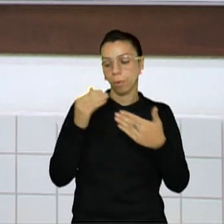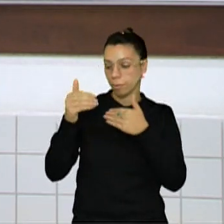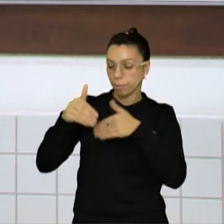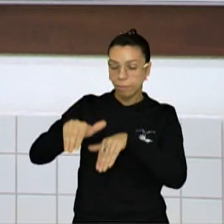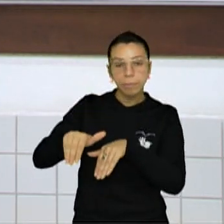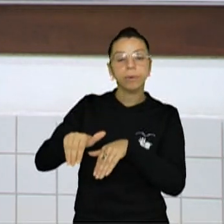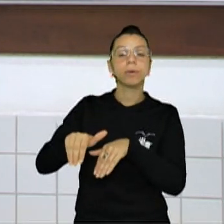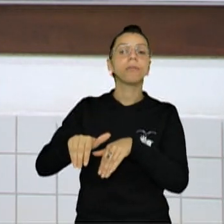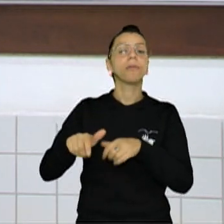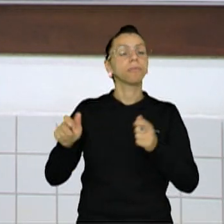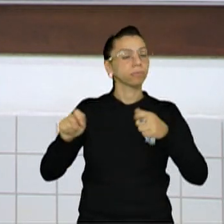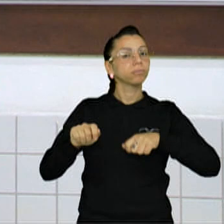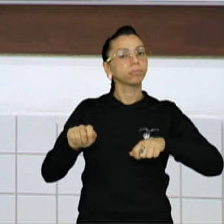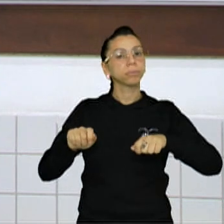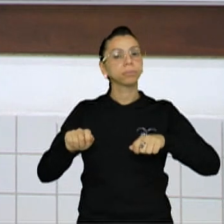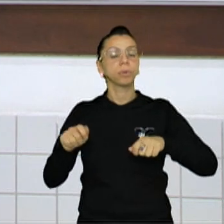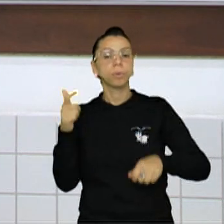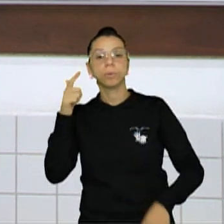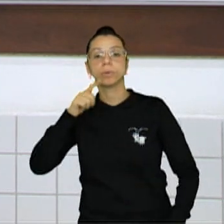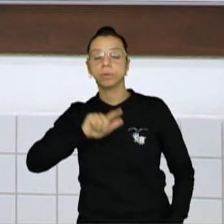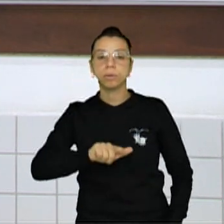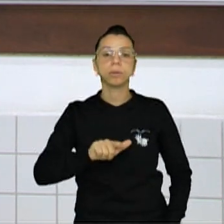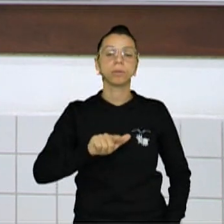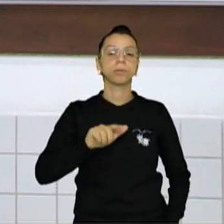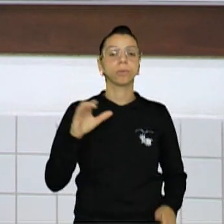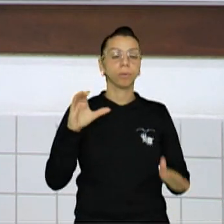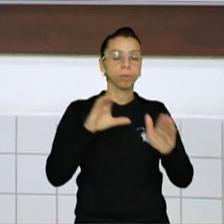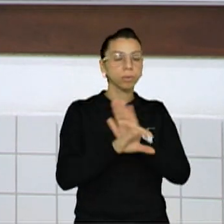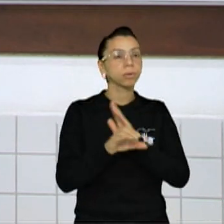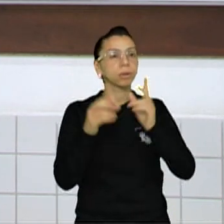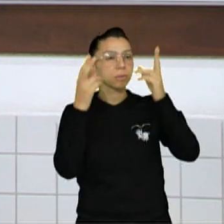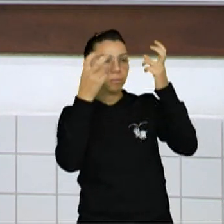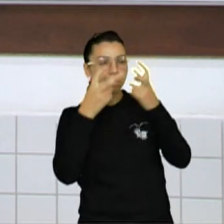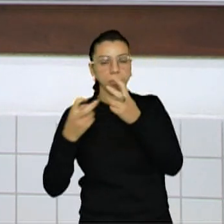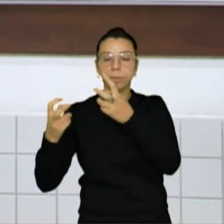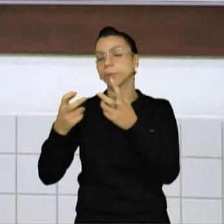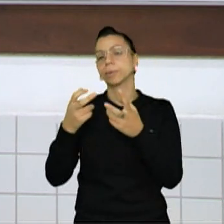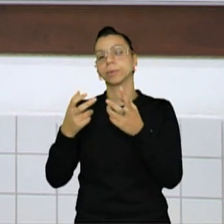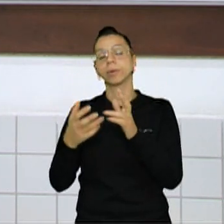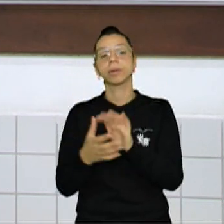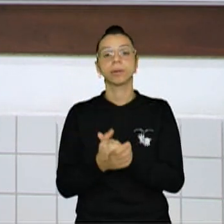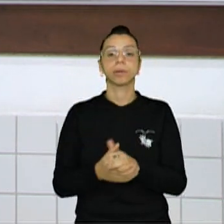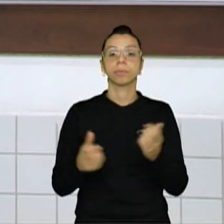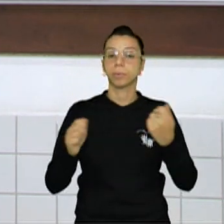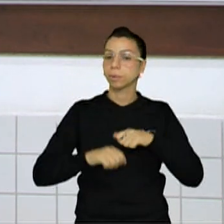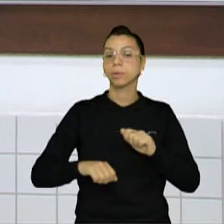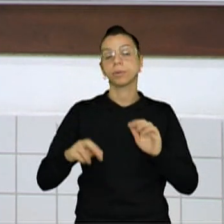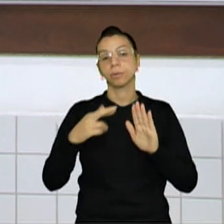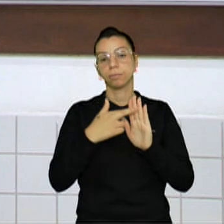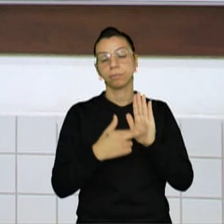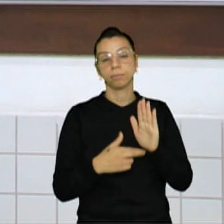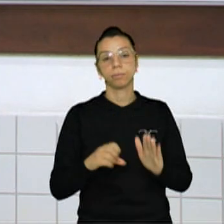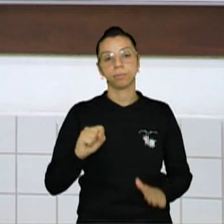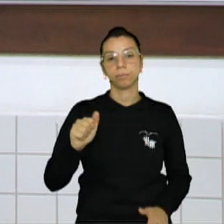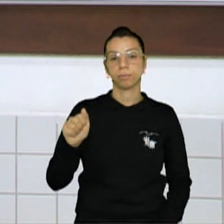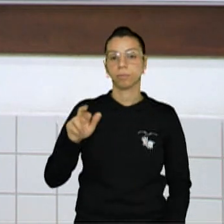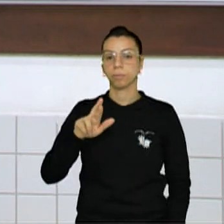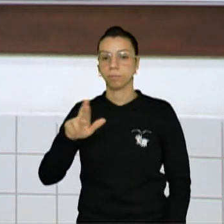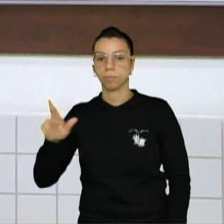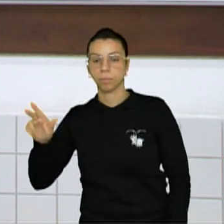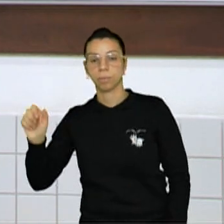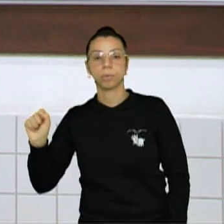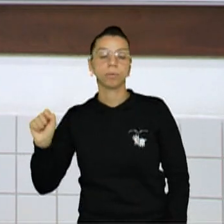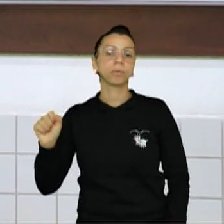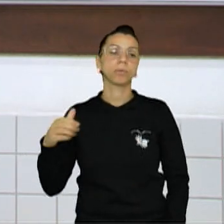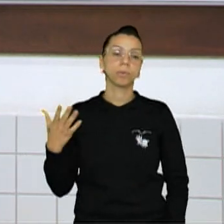tal, é possível que o aluno não tenha feito nenhuma observação e aplicou a regra de Sarros, porque ele já teve isso na aula